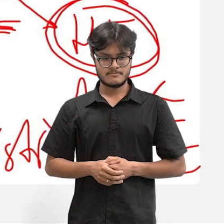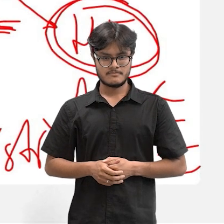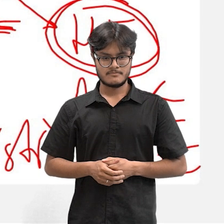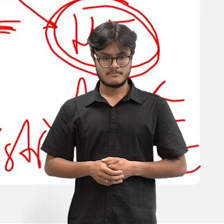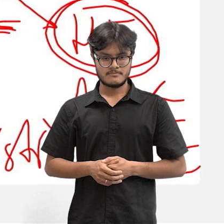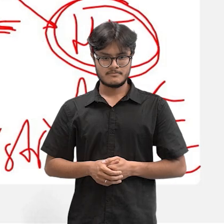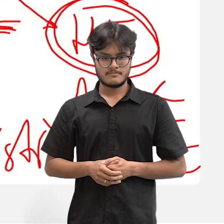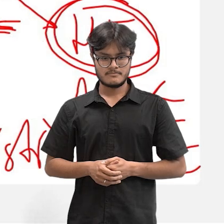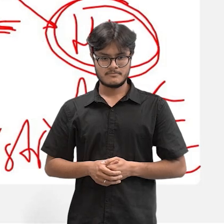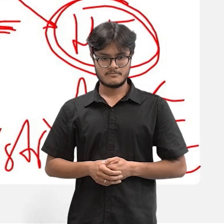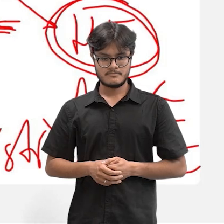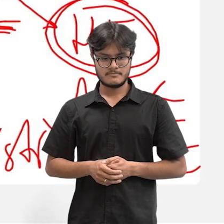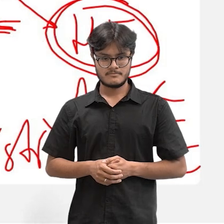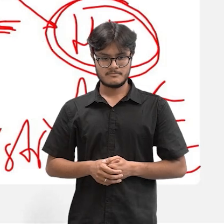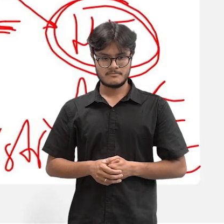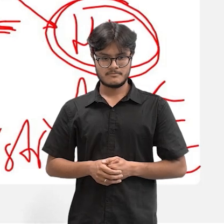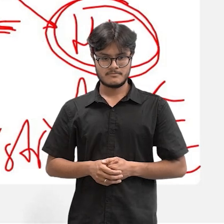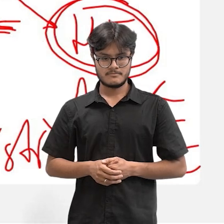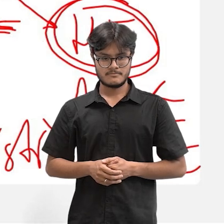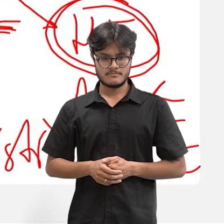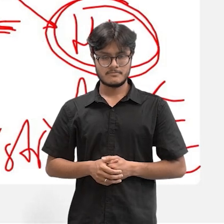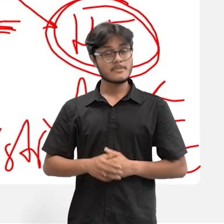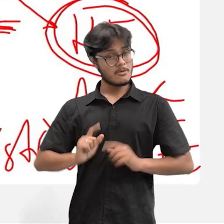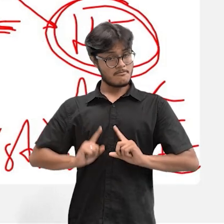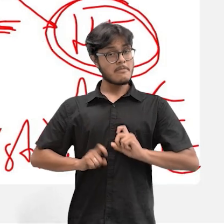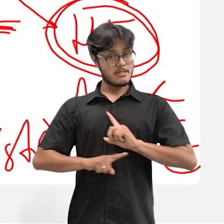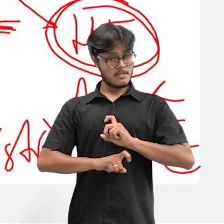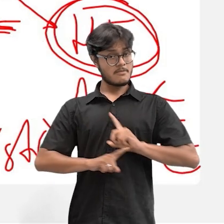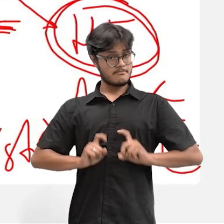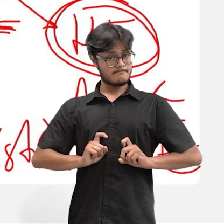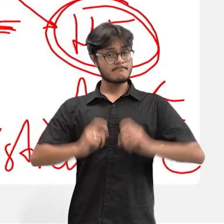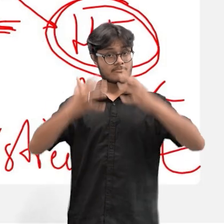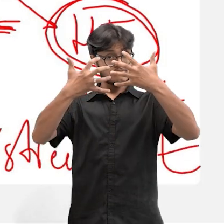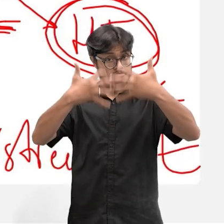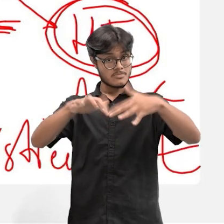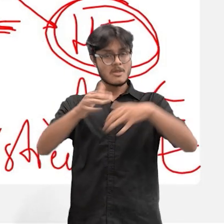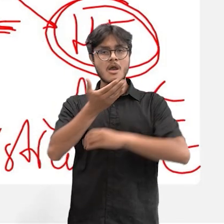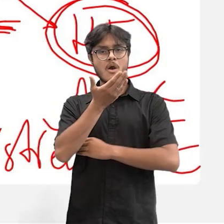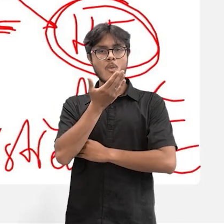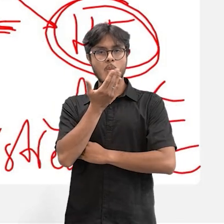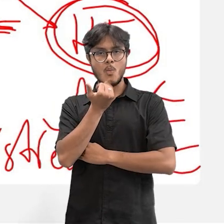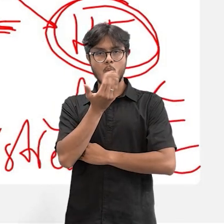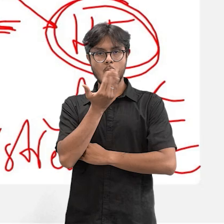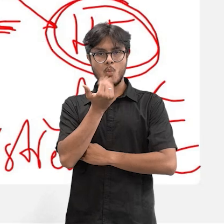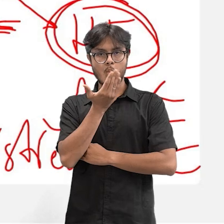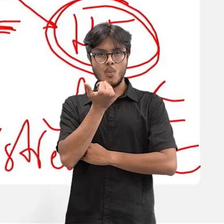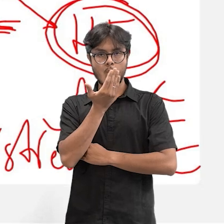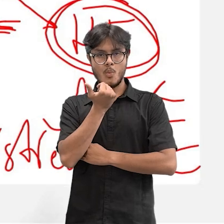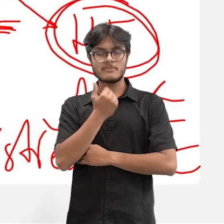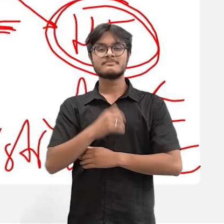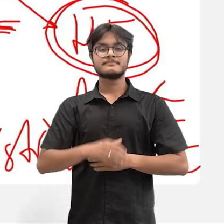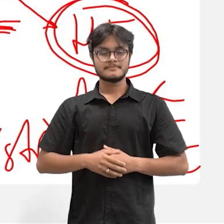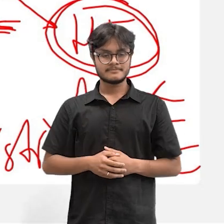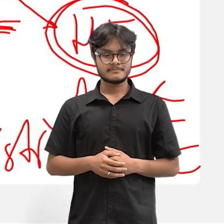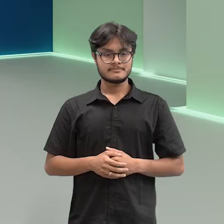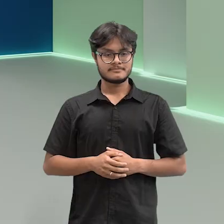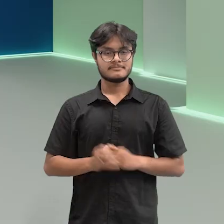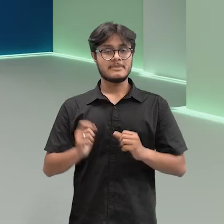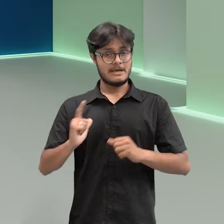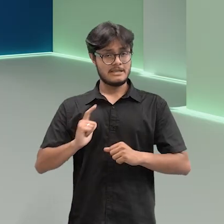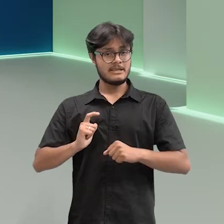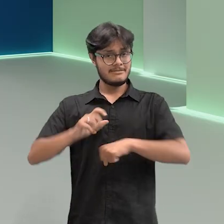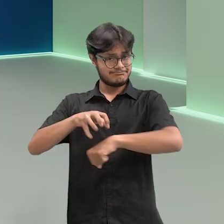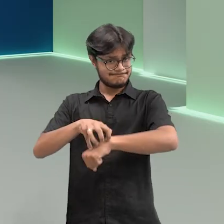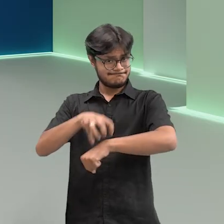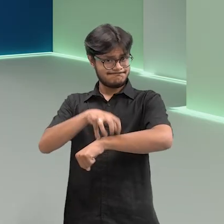pessoa é uma larva cisticerco que vai se alimentar, que vai ficar encapsulada, gerando lesões